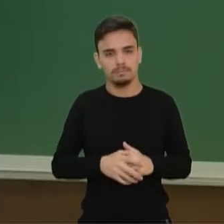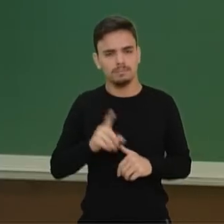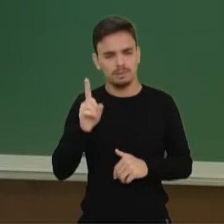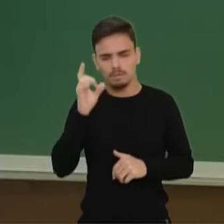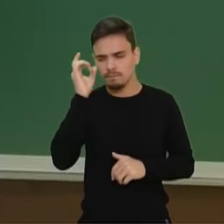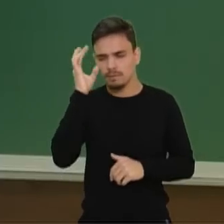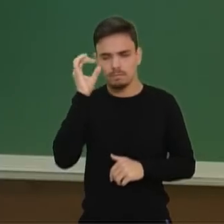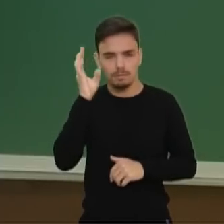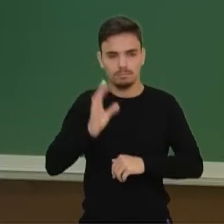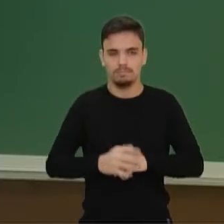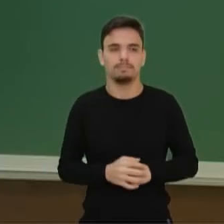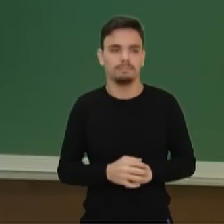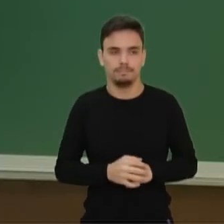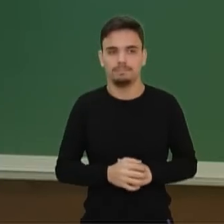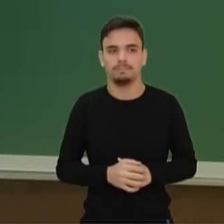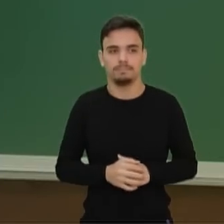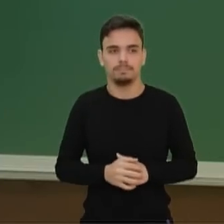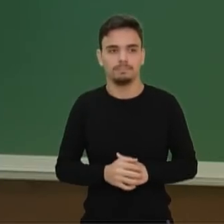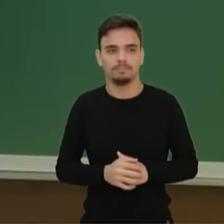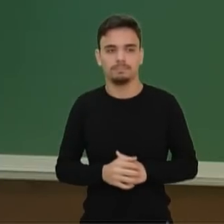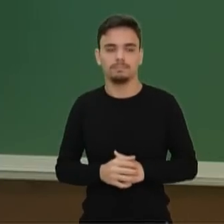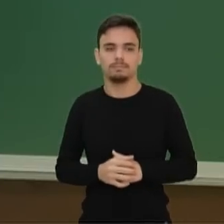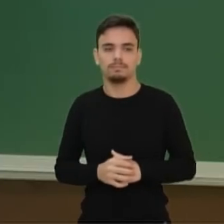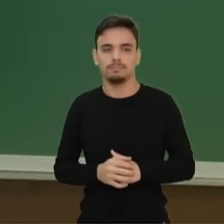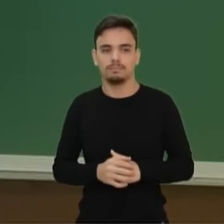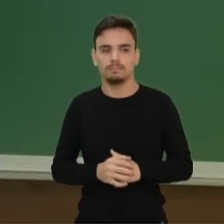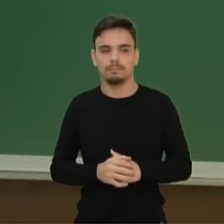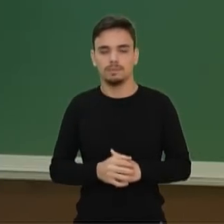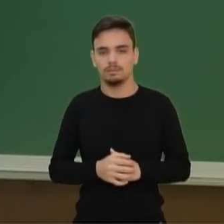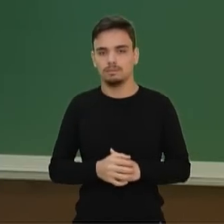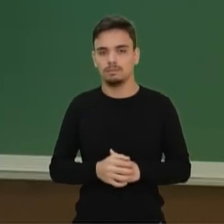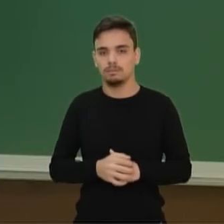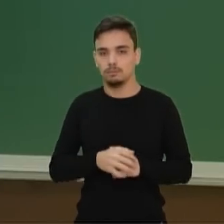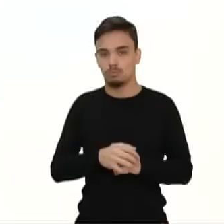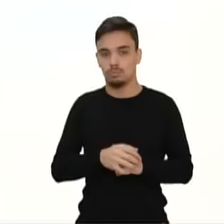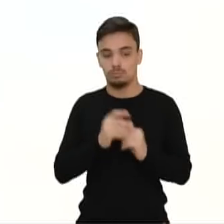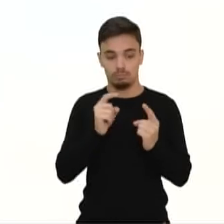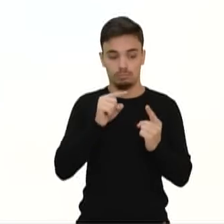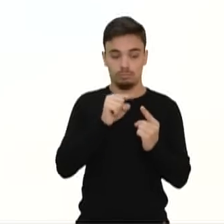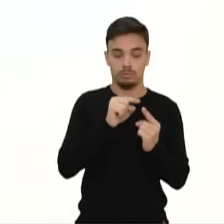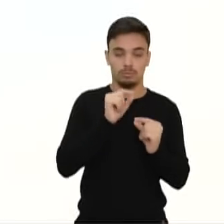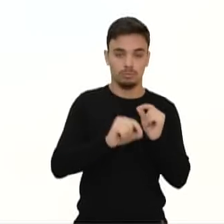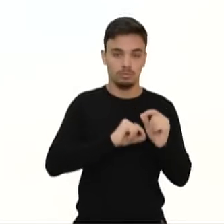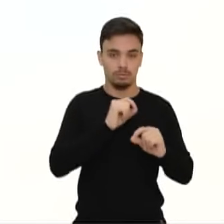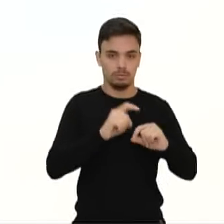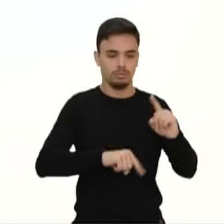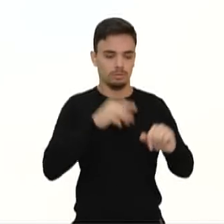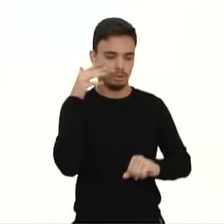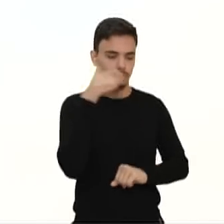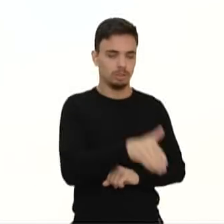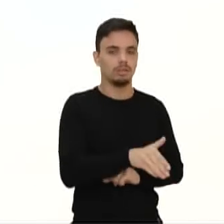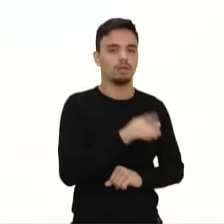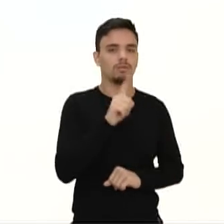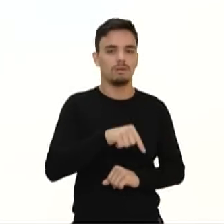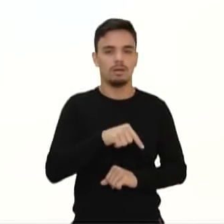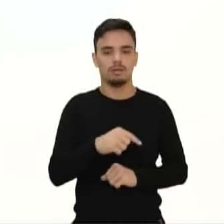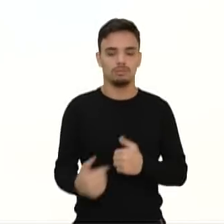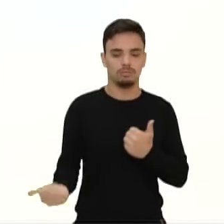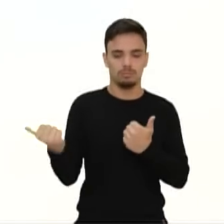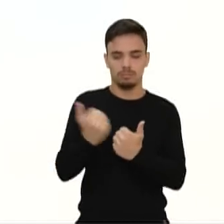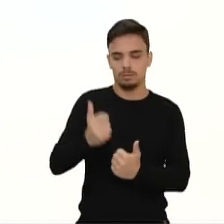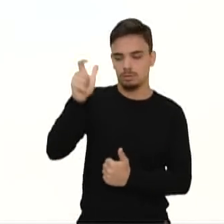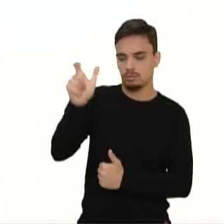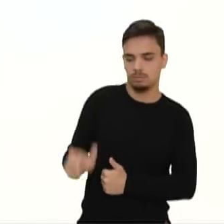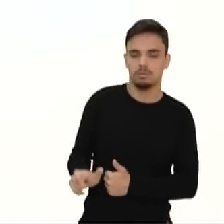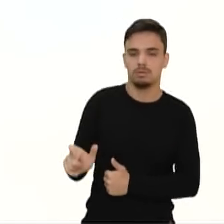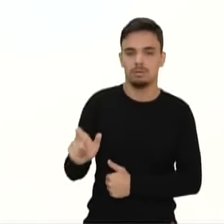facinho, facinho lá. Então, muito bem. Então, o objeto direto passa a ocupar a posição de sujeito